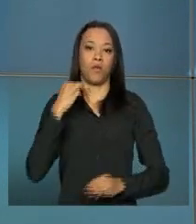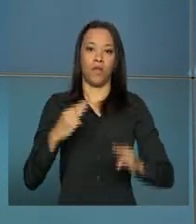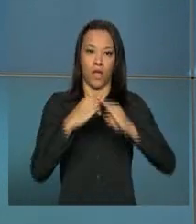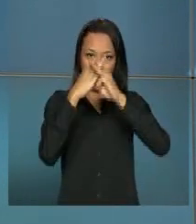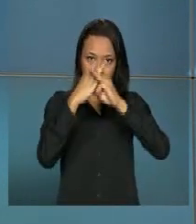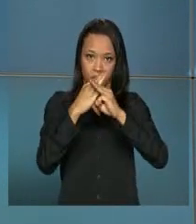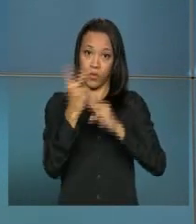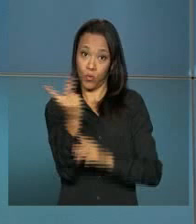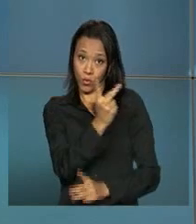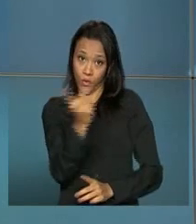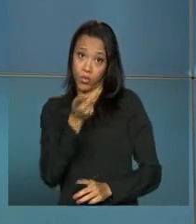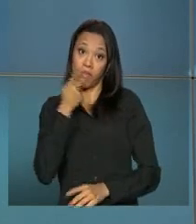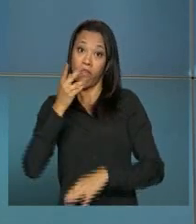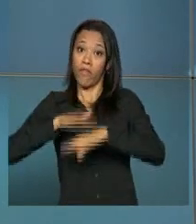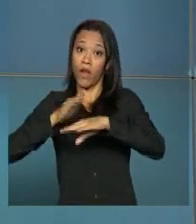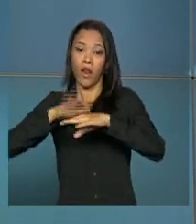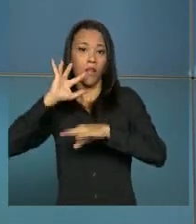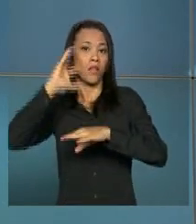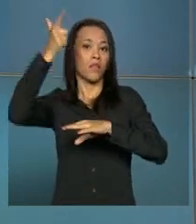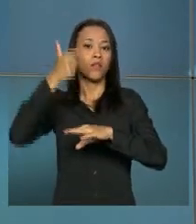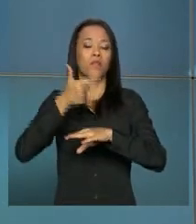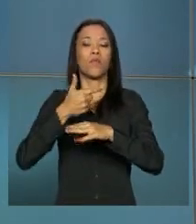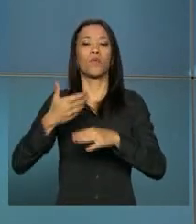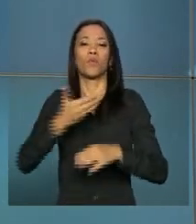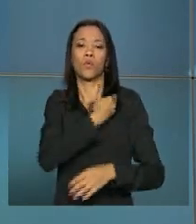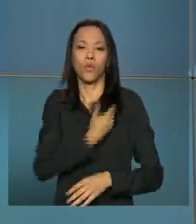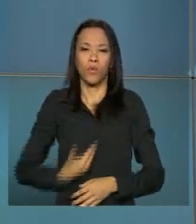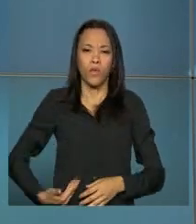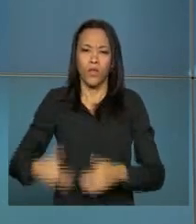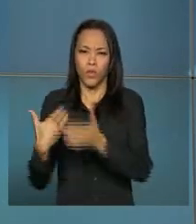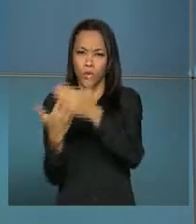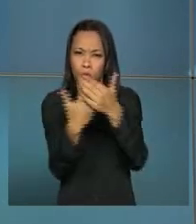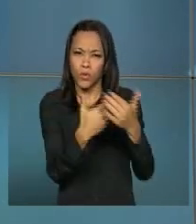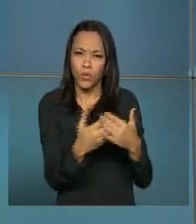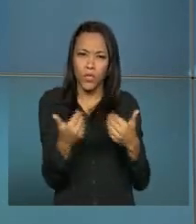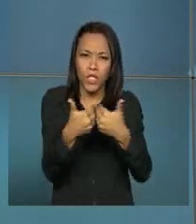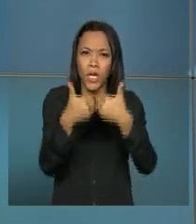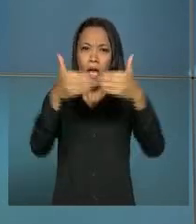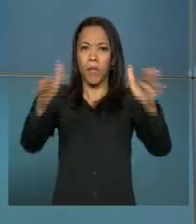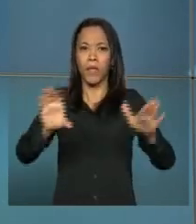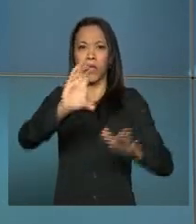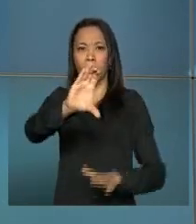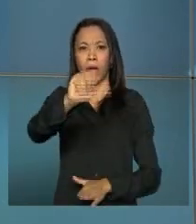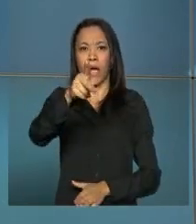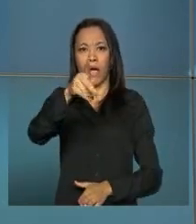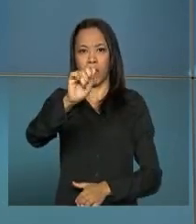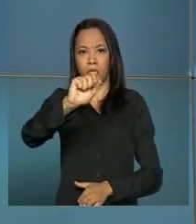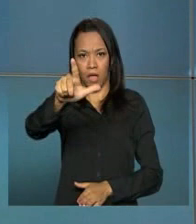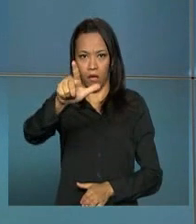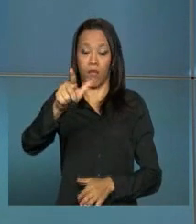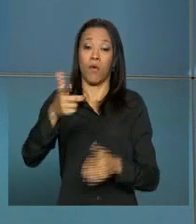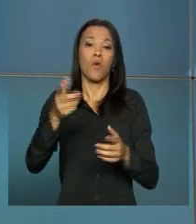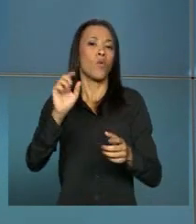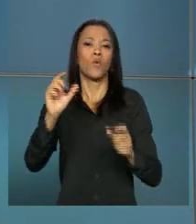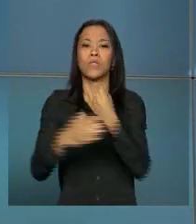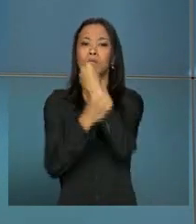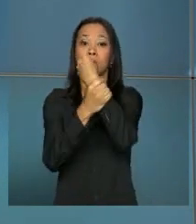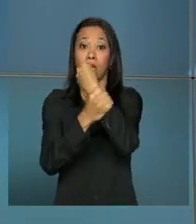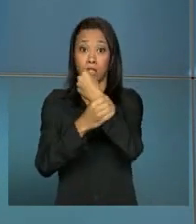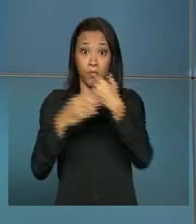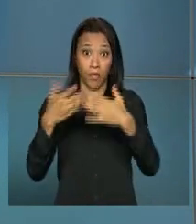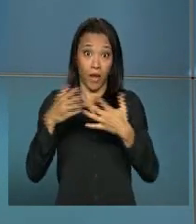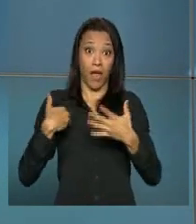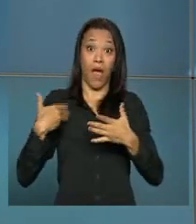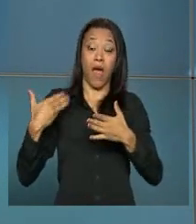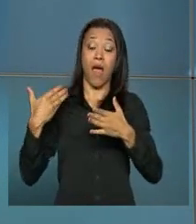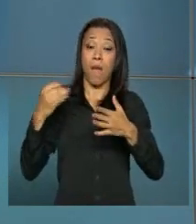Eles falaram sobre a decisão do governo de iniciar os estudos para a abertura de capital da Caixa Seguridade, com o objetivo de aumentar a presença do